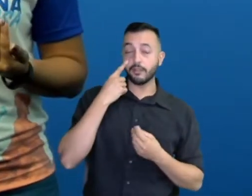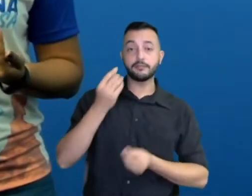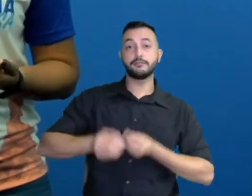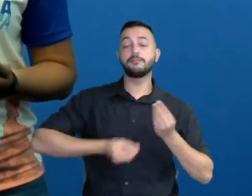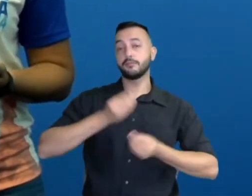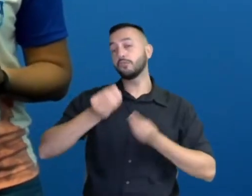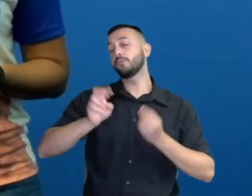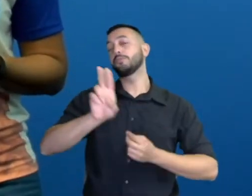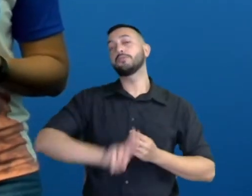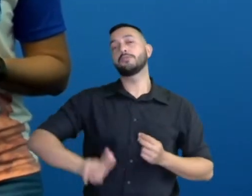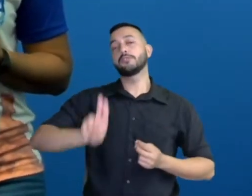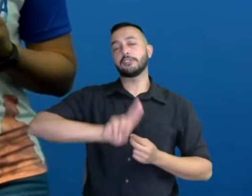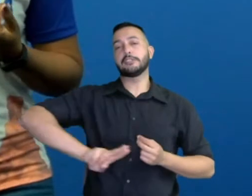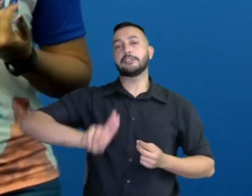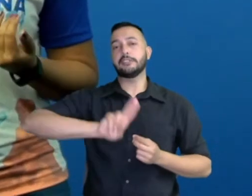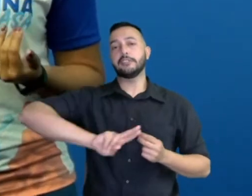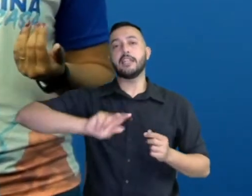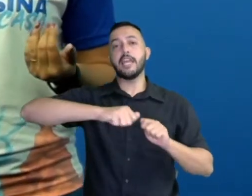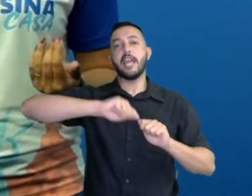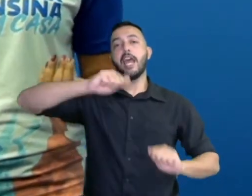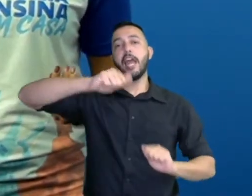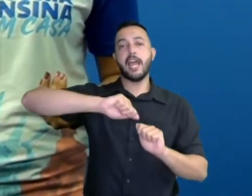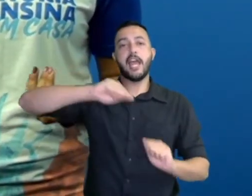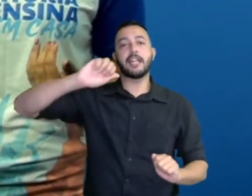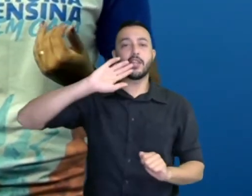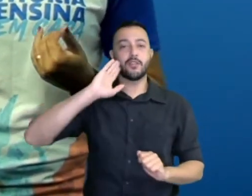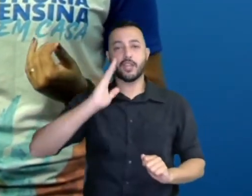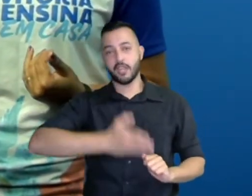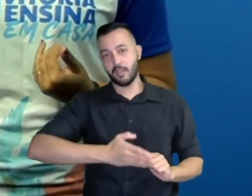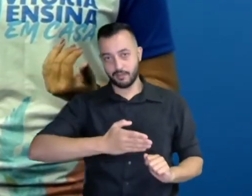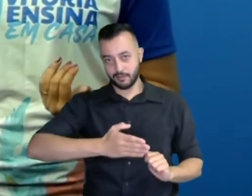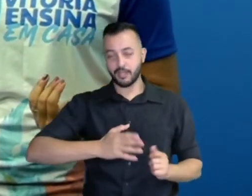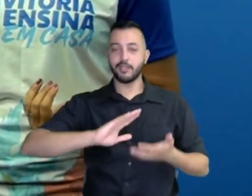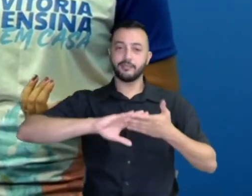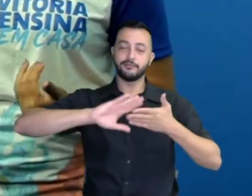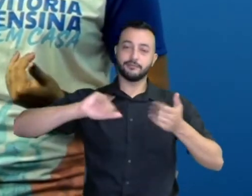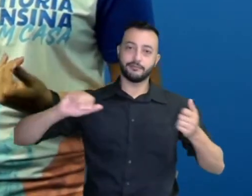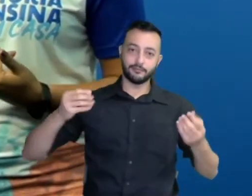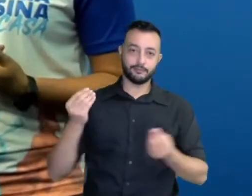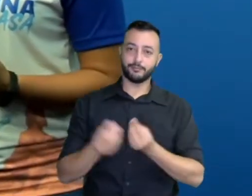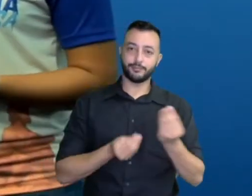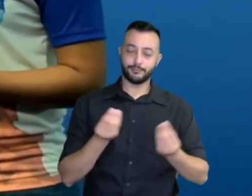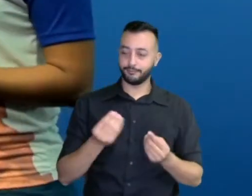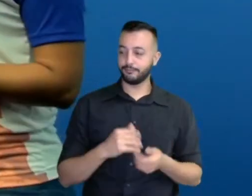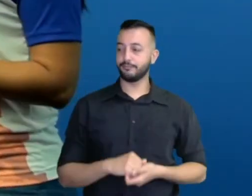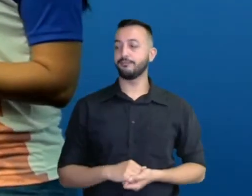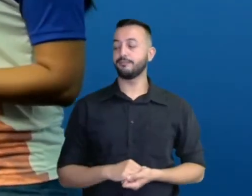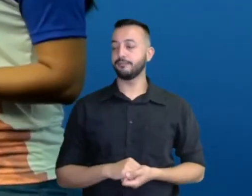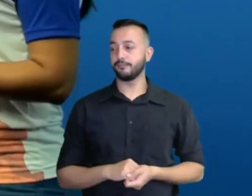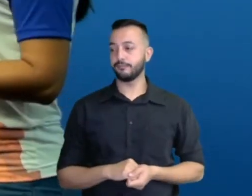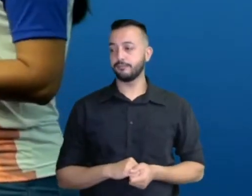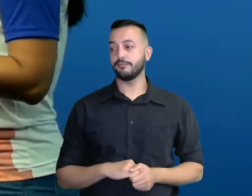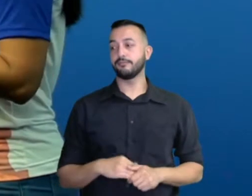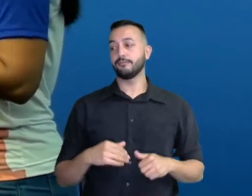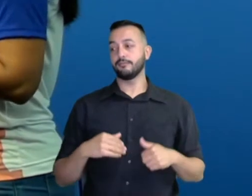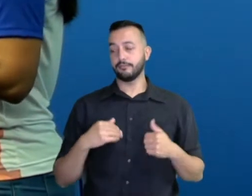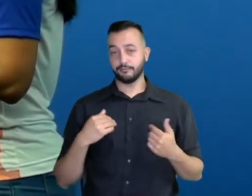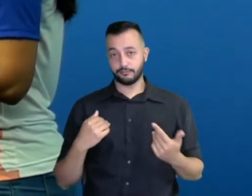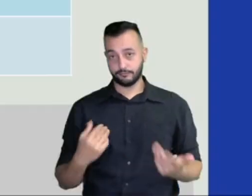é que a gente usa esses artigos determinados em língua espanhola. Diante